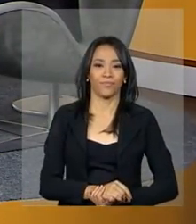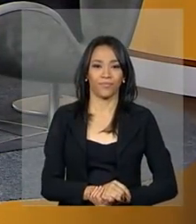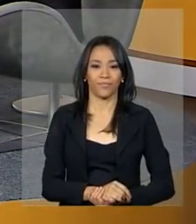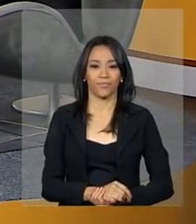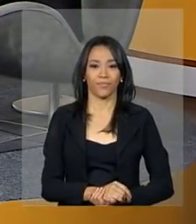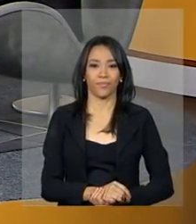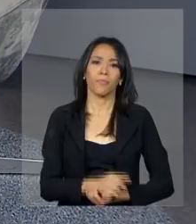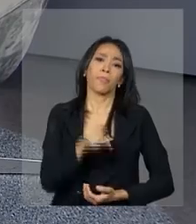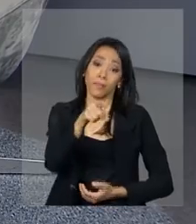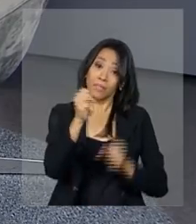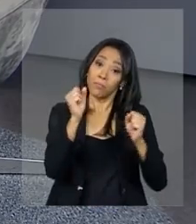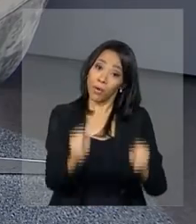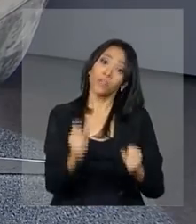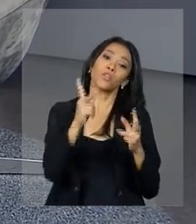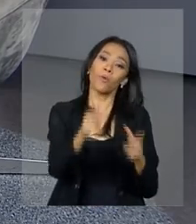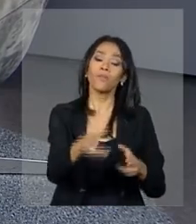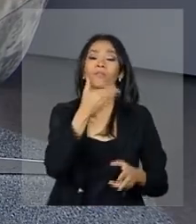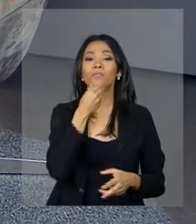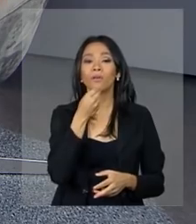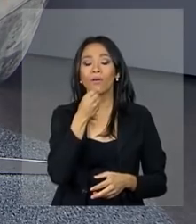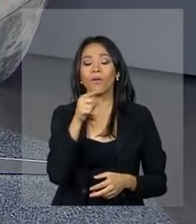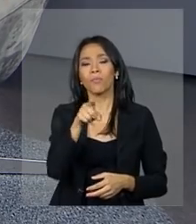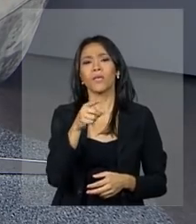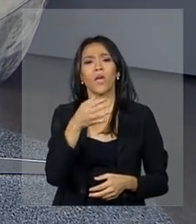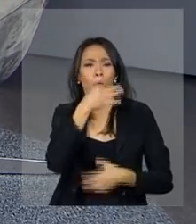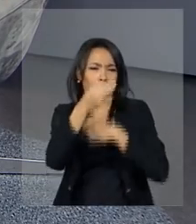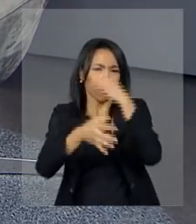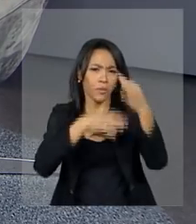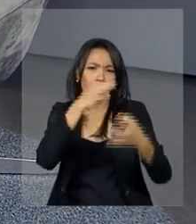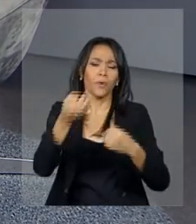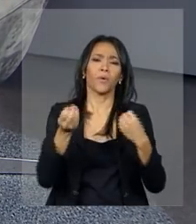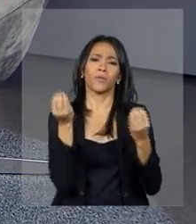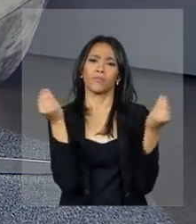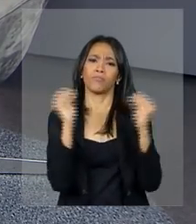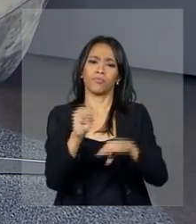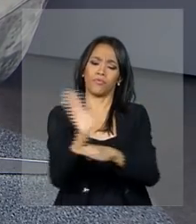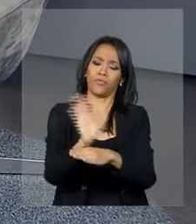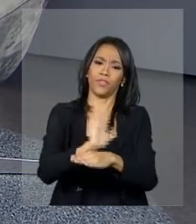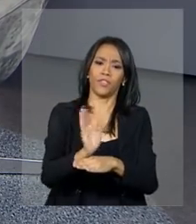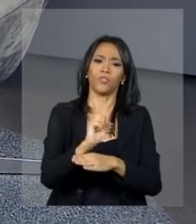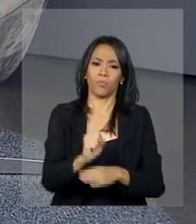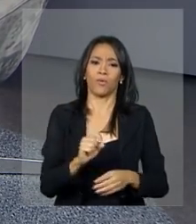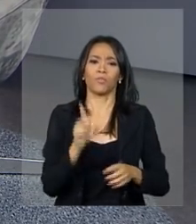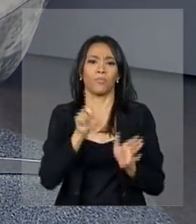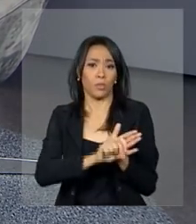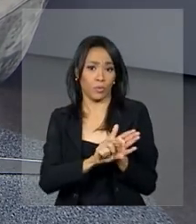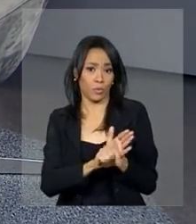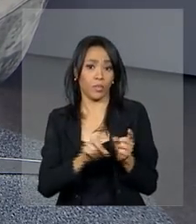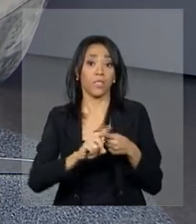Você pode fazer como o seu Edmundo, mande seus comentários, fotos ou vídeos pelo twitter.com/tvnbr,